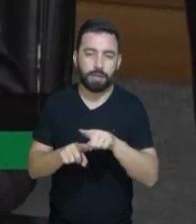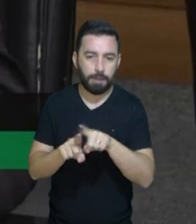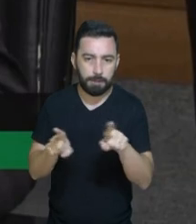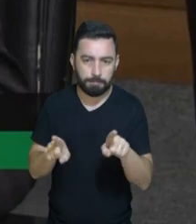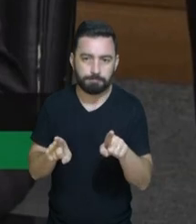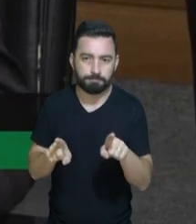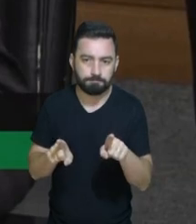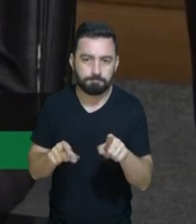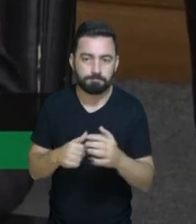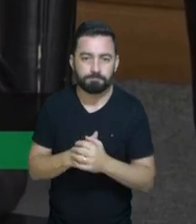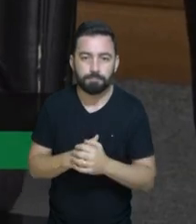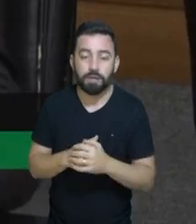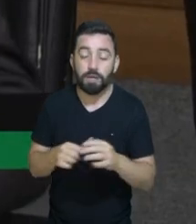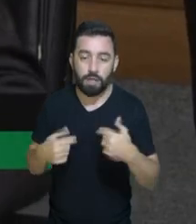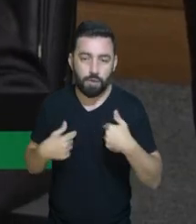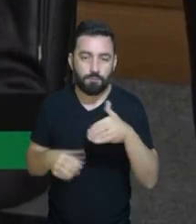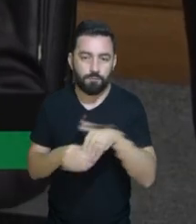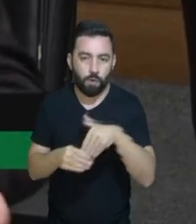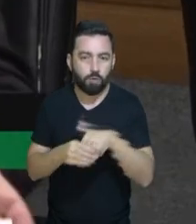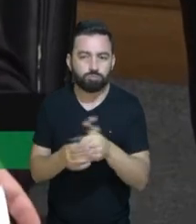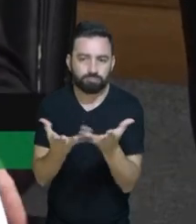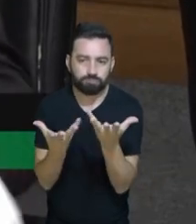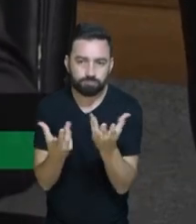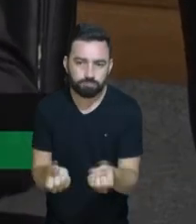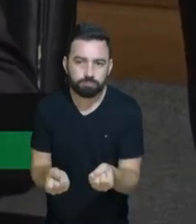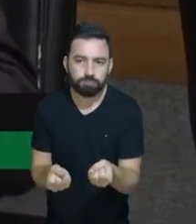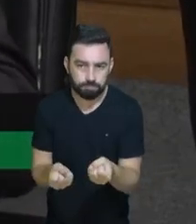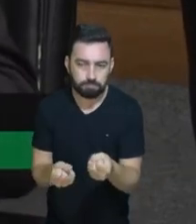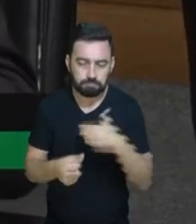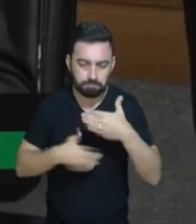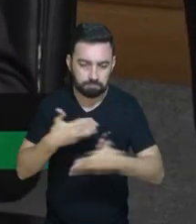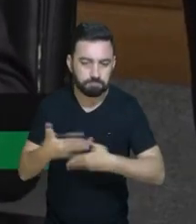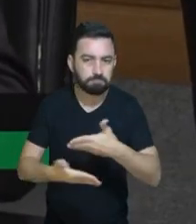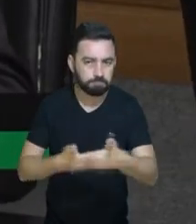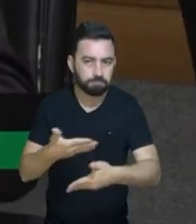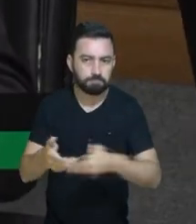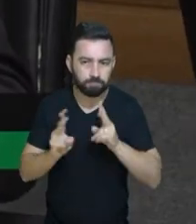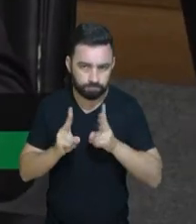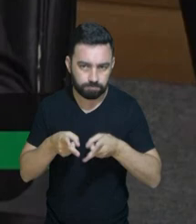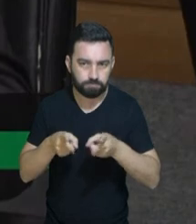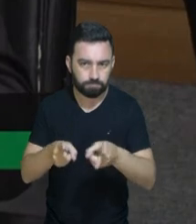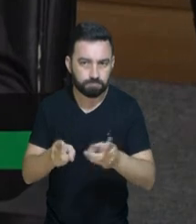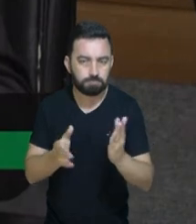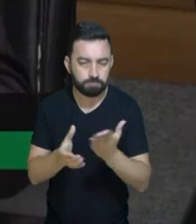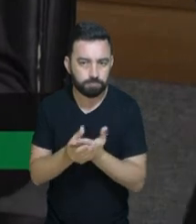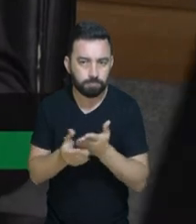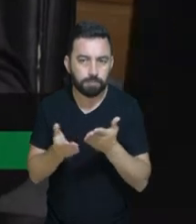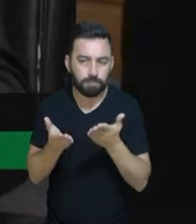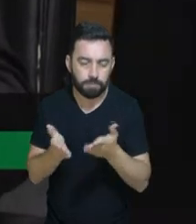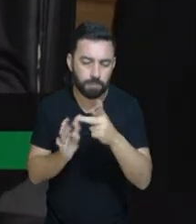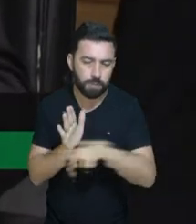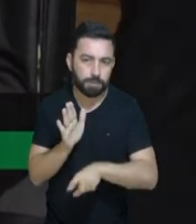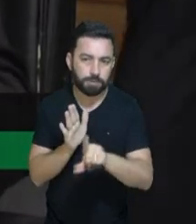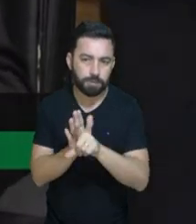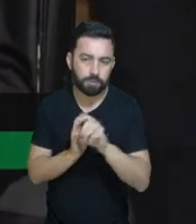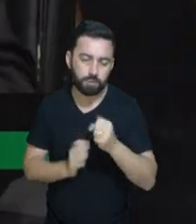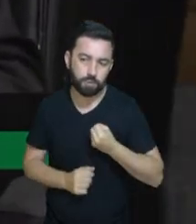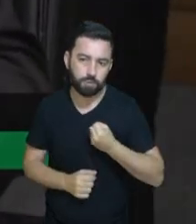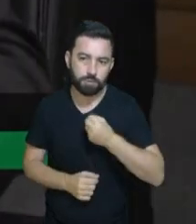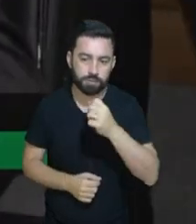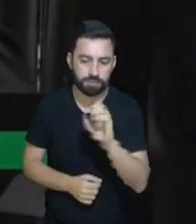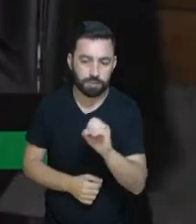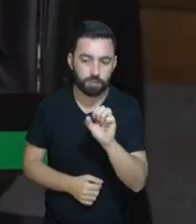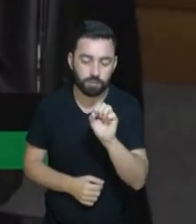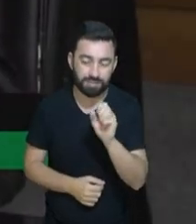âmbito desta comissão pela admissibilidade do prosseguimento da tramitação processual do projeto de lei número